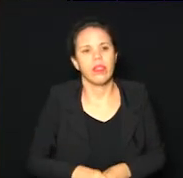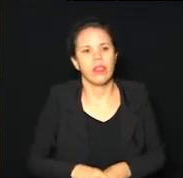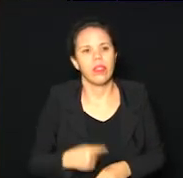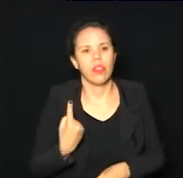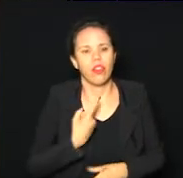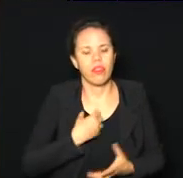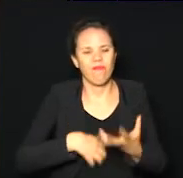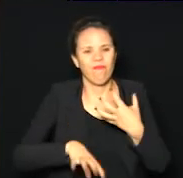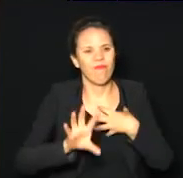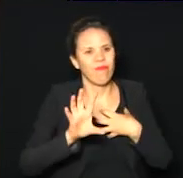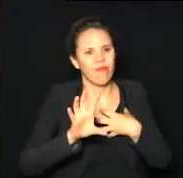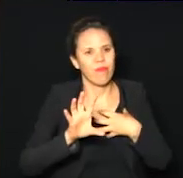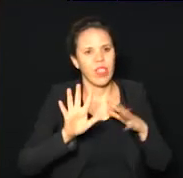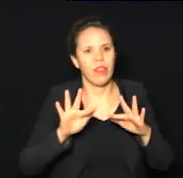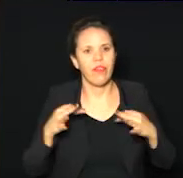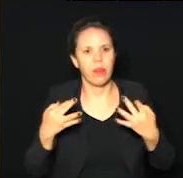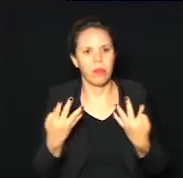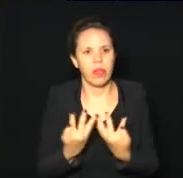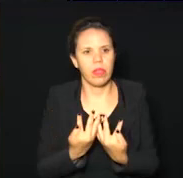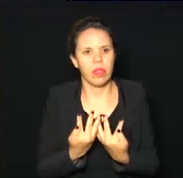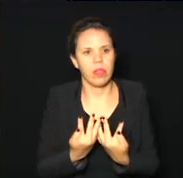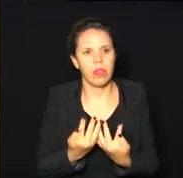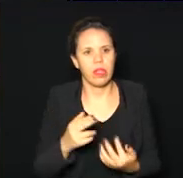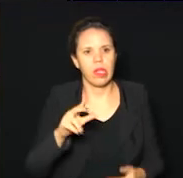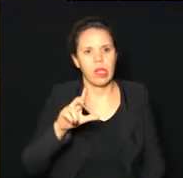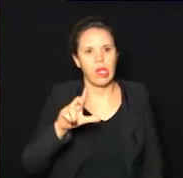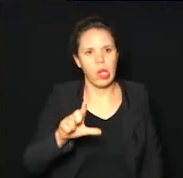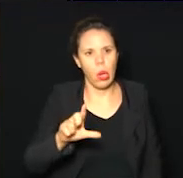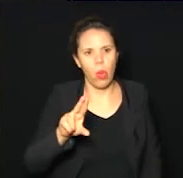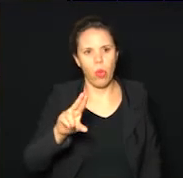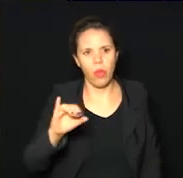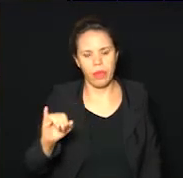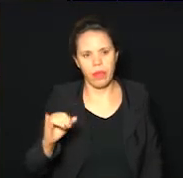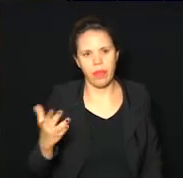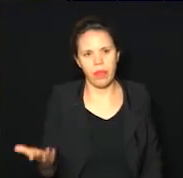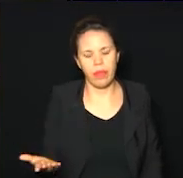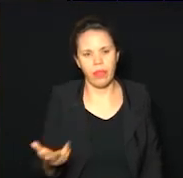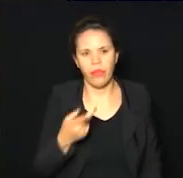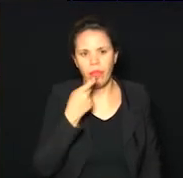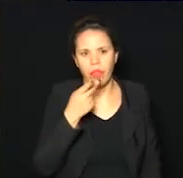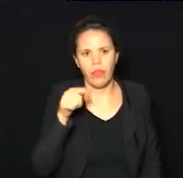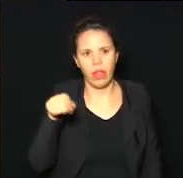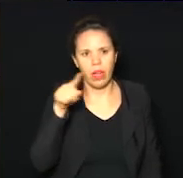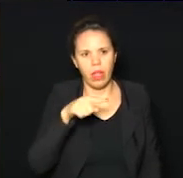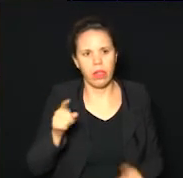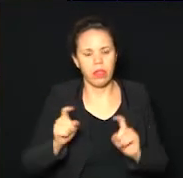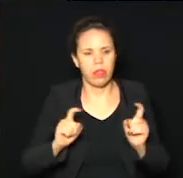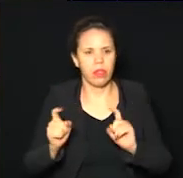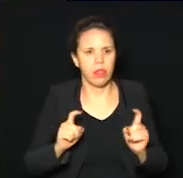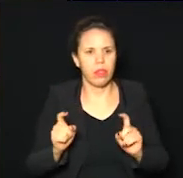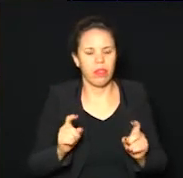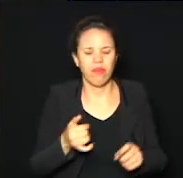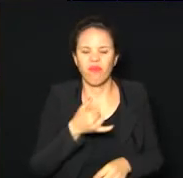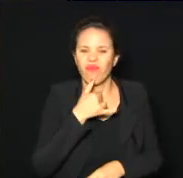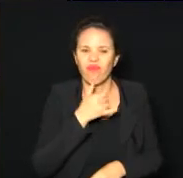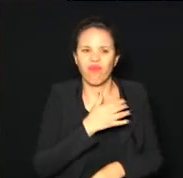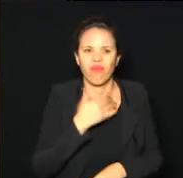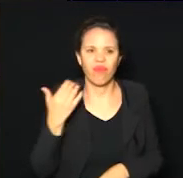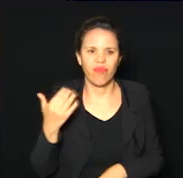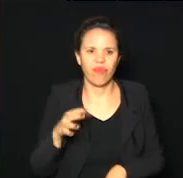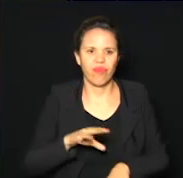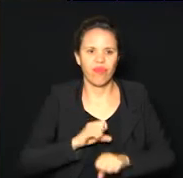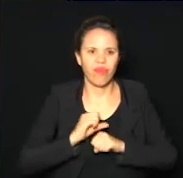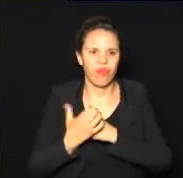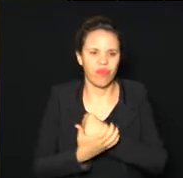nossa solidariedade com a família da Lucy, que foi falado aí na reunião, ela que infelizmente faleceu